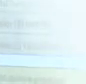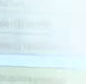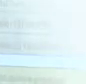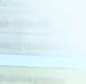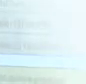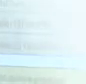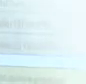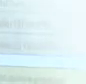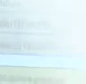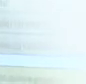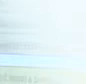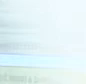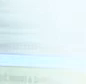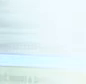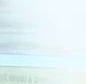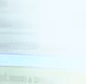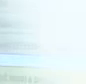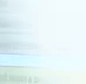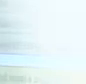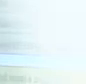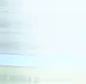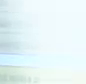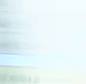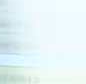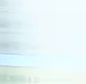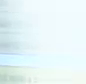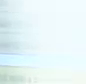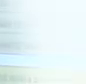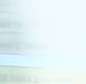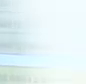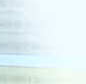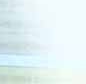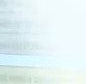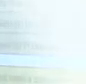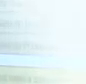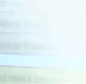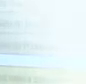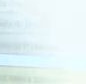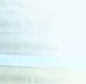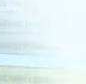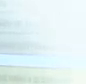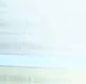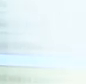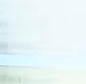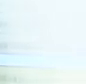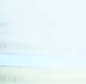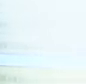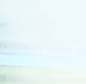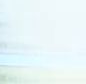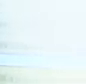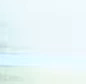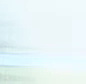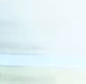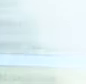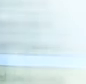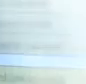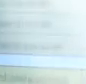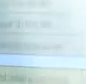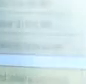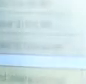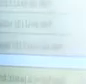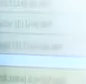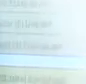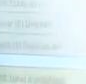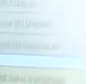outra empresa. Esta empresa aqui, ela trabalha com um orçamento anual, tá? Ou trimestral, no caso.